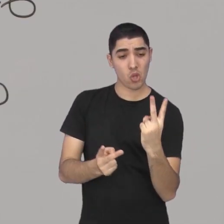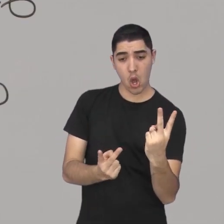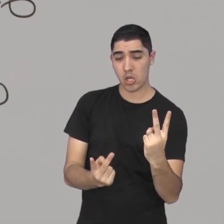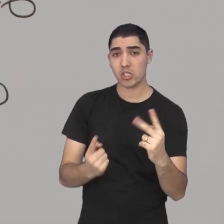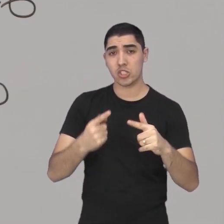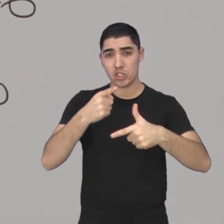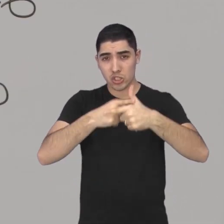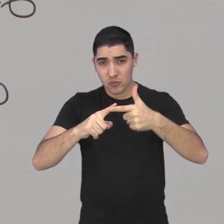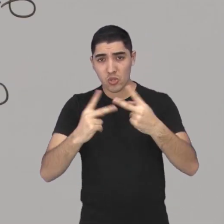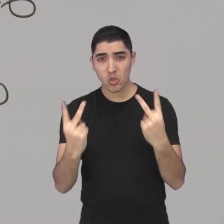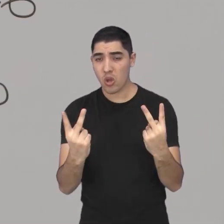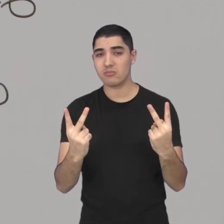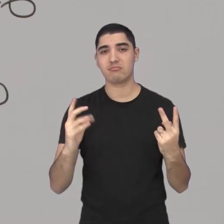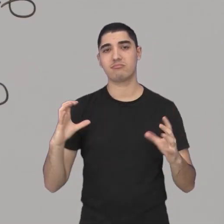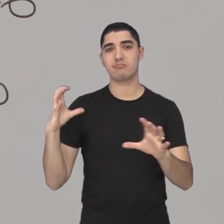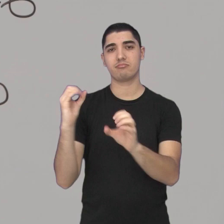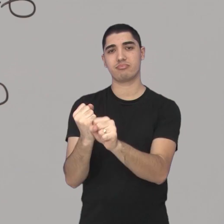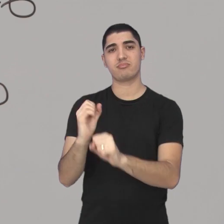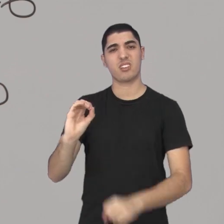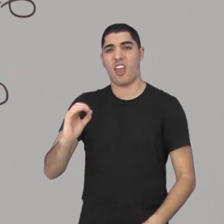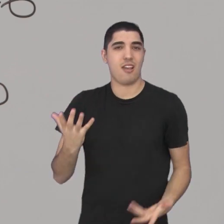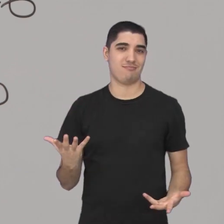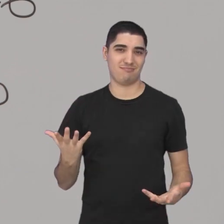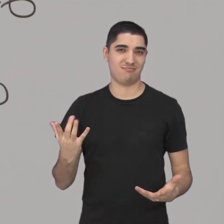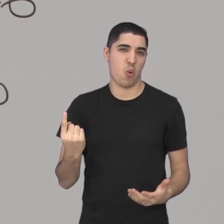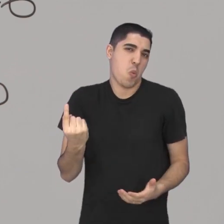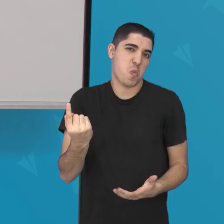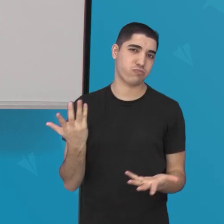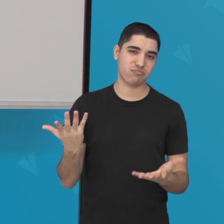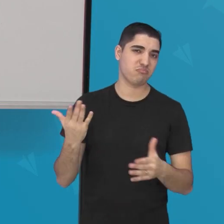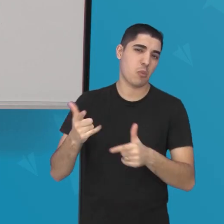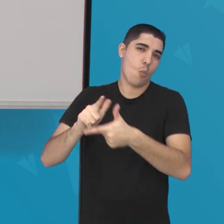2, esse 2 vai desaparecer aqui. Ok?